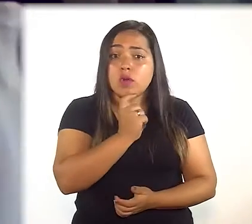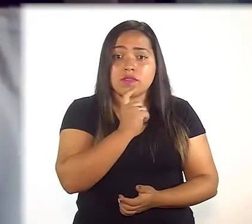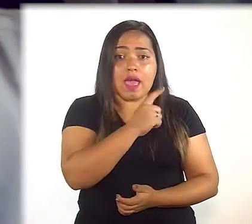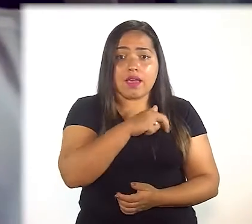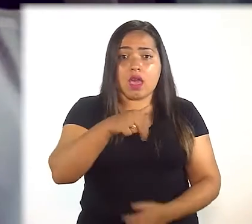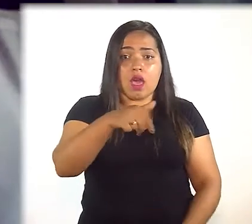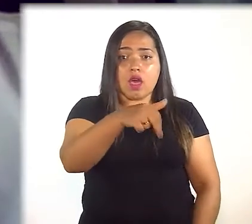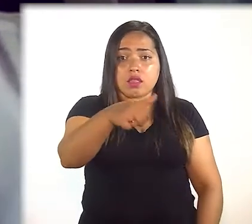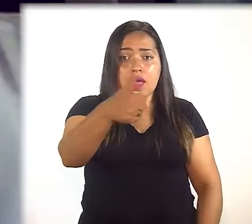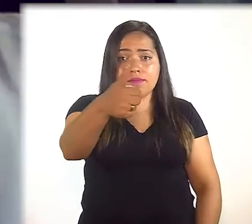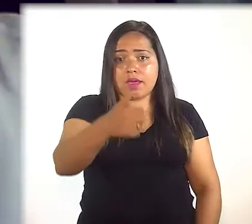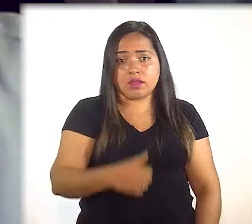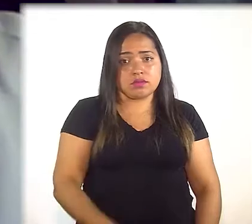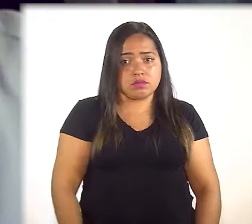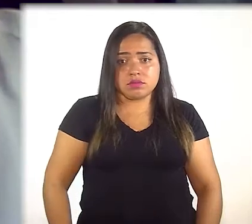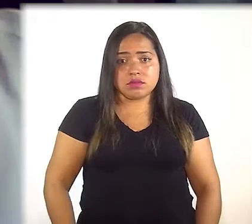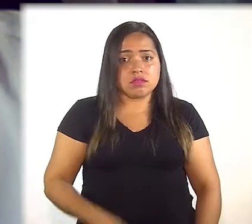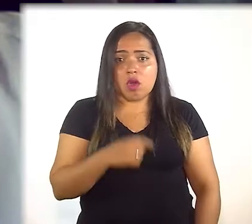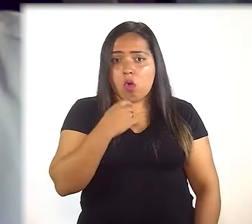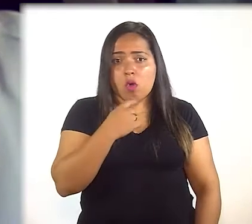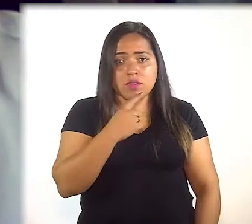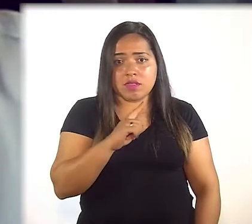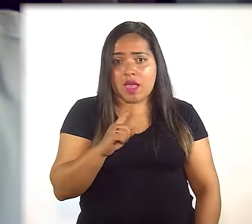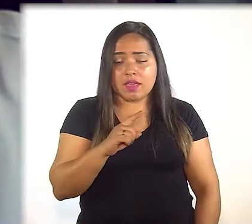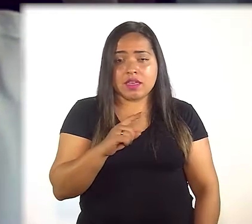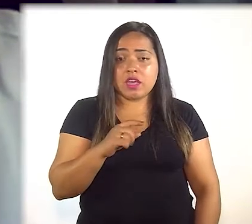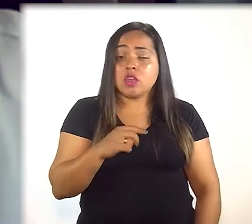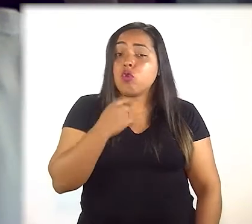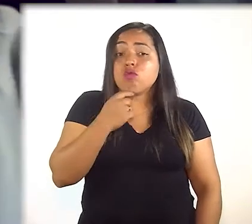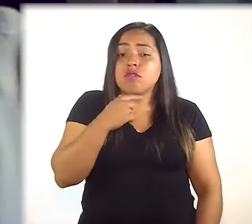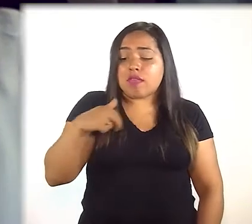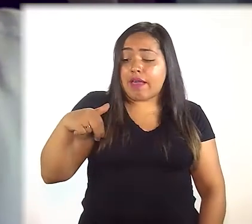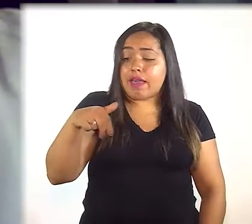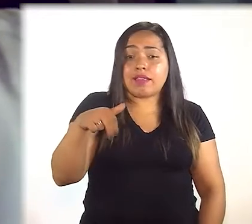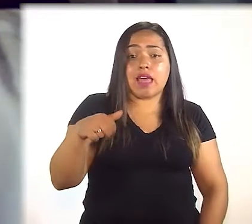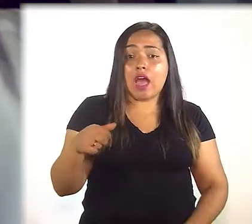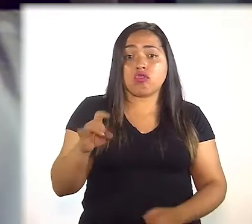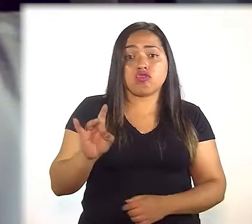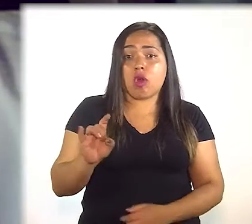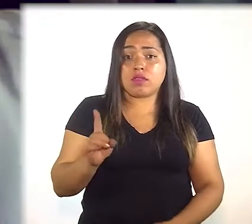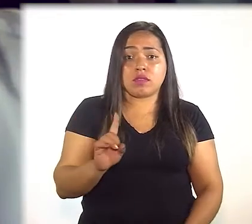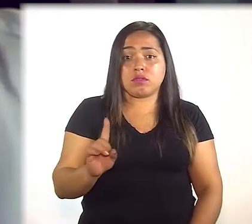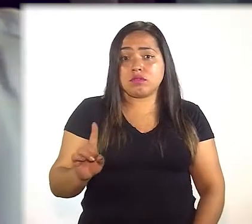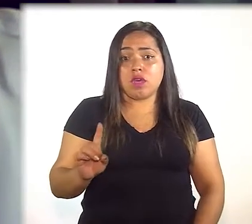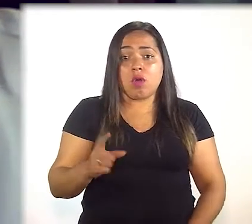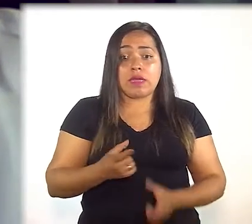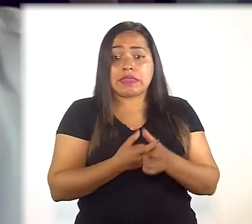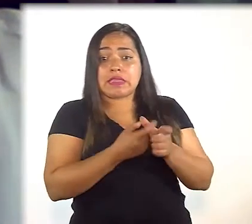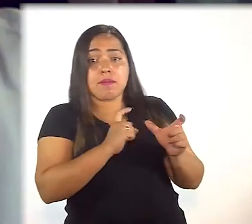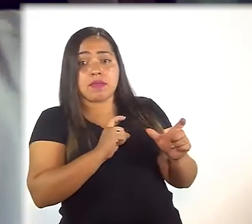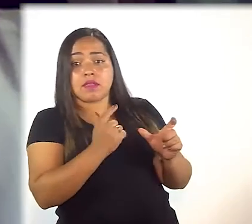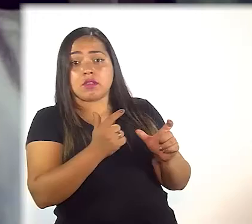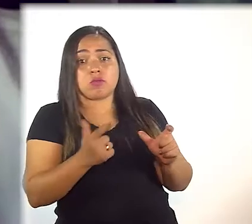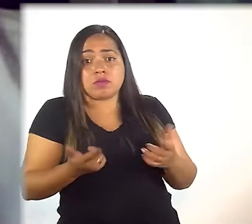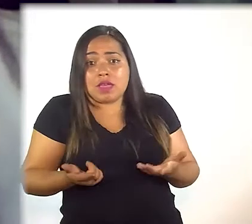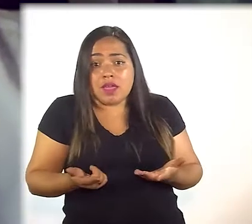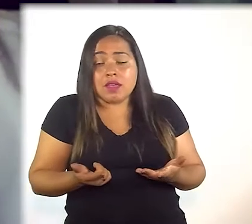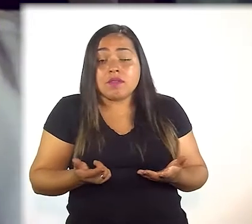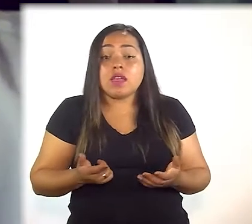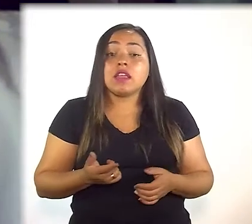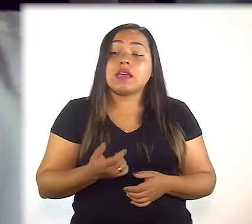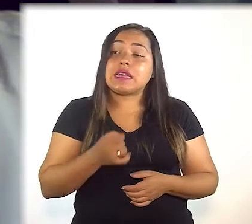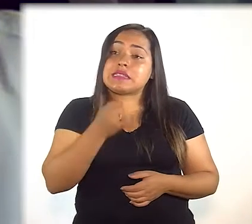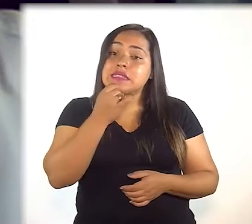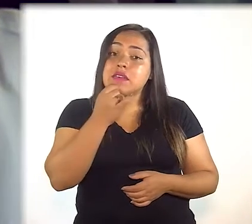gente tem notícia, tem dificuldade de se locomover, às vezes é por meio de saúde dele, ele tem aquela dificuldade de andar